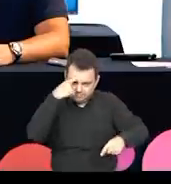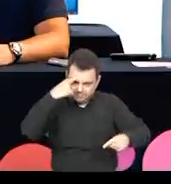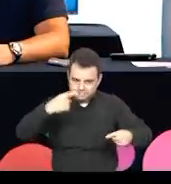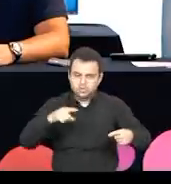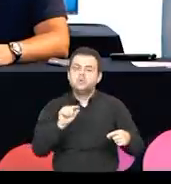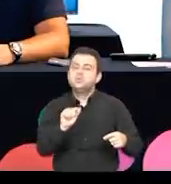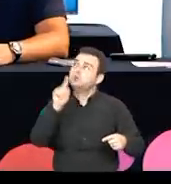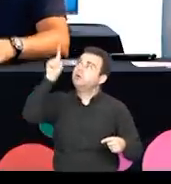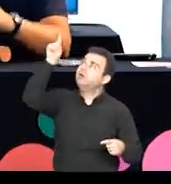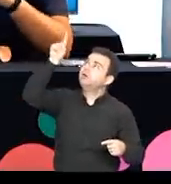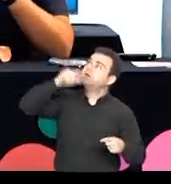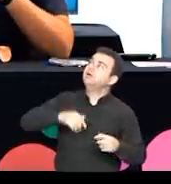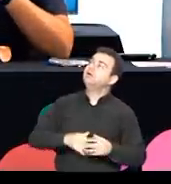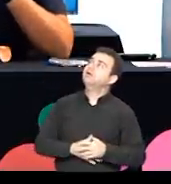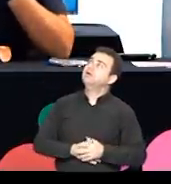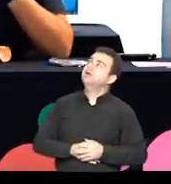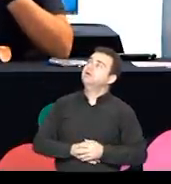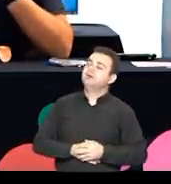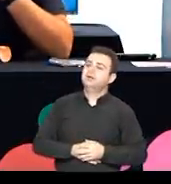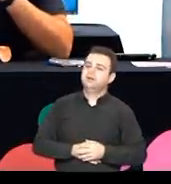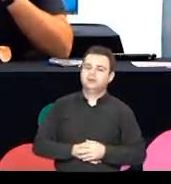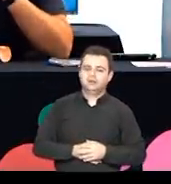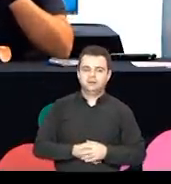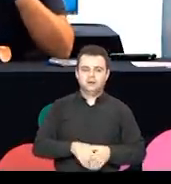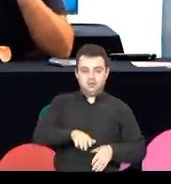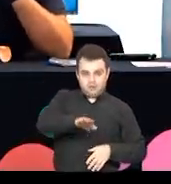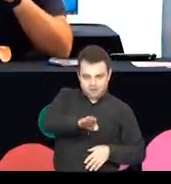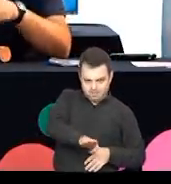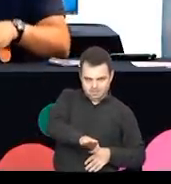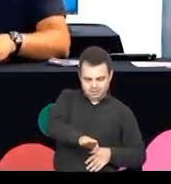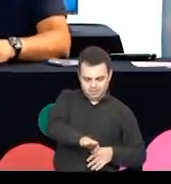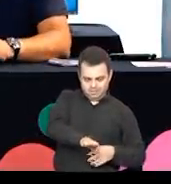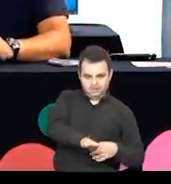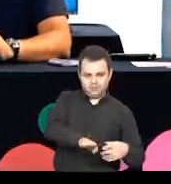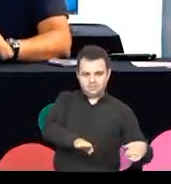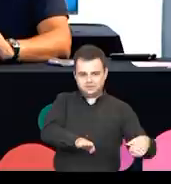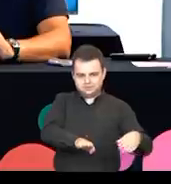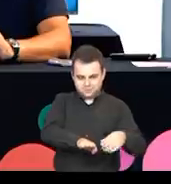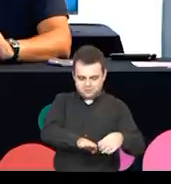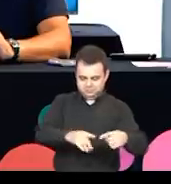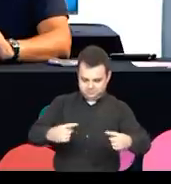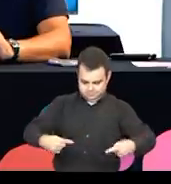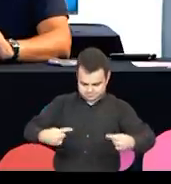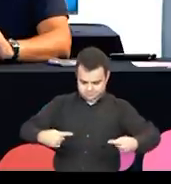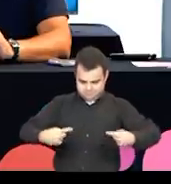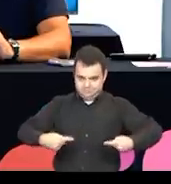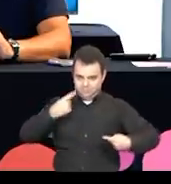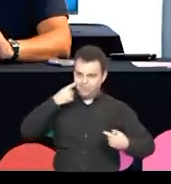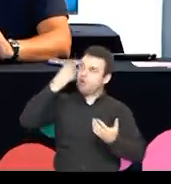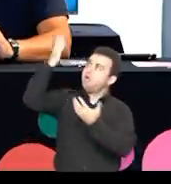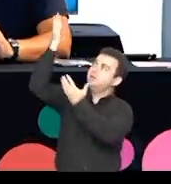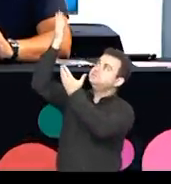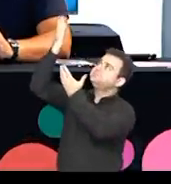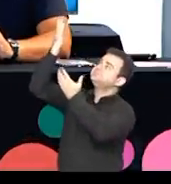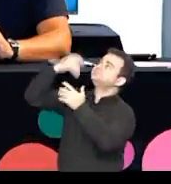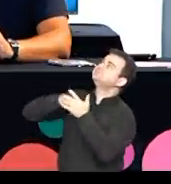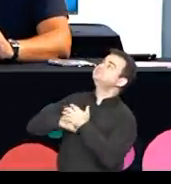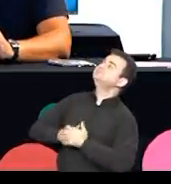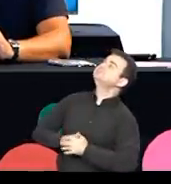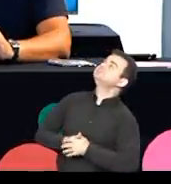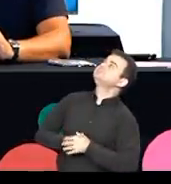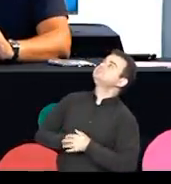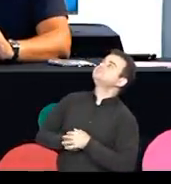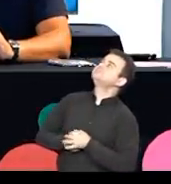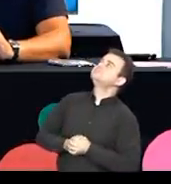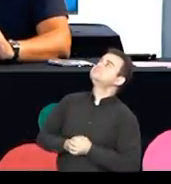a base do carrinho e o segundo eu abri, ele virou uma espécie de cartolina. Aí eu fiz as rodas, ó, observe que eu pintei com canetinha mesmo,